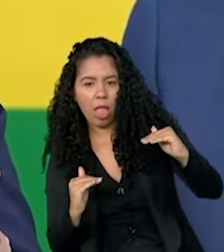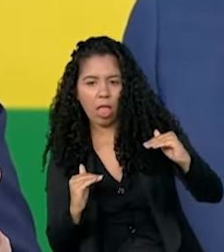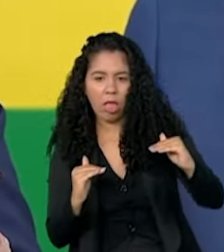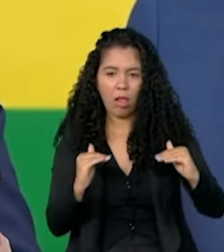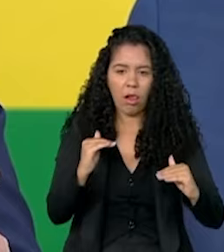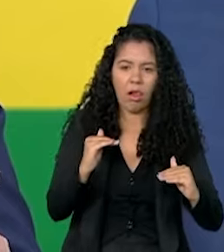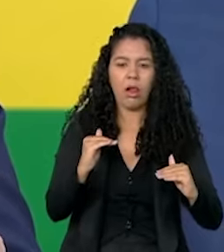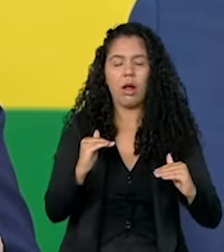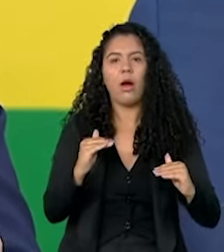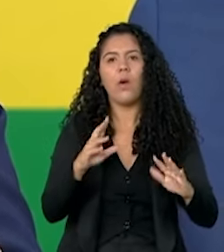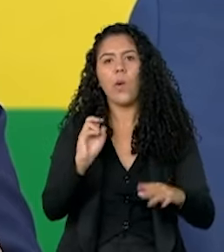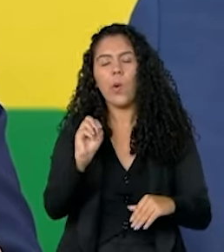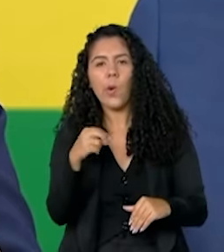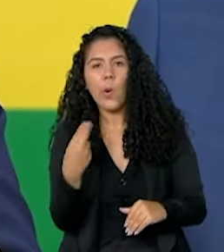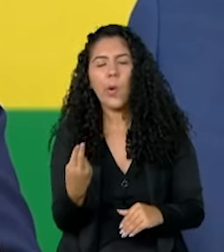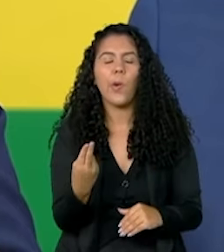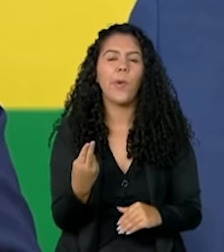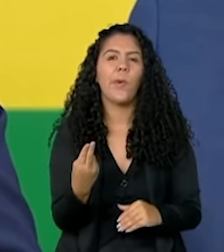com